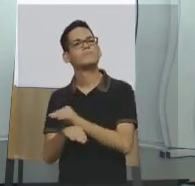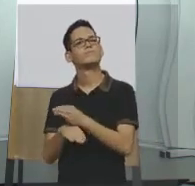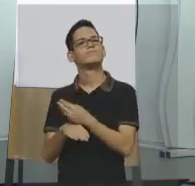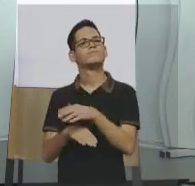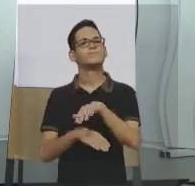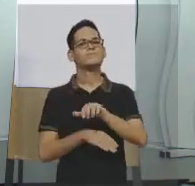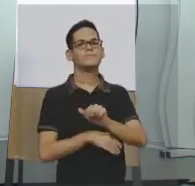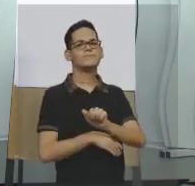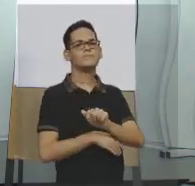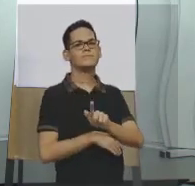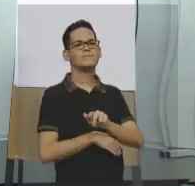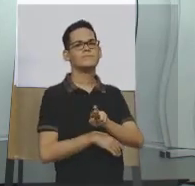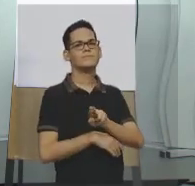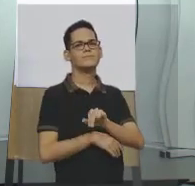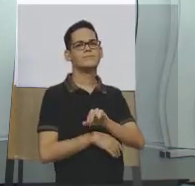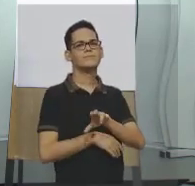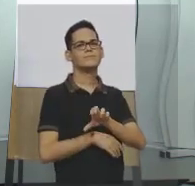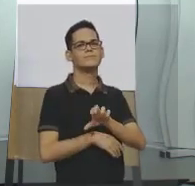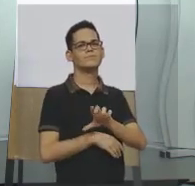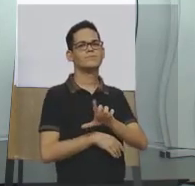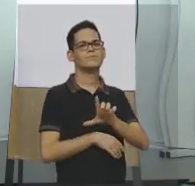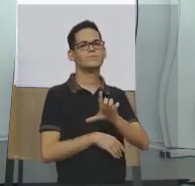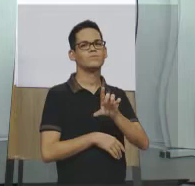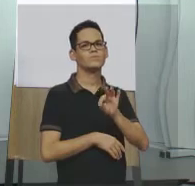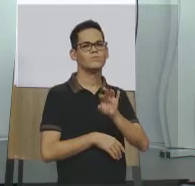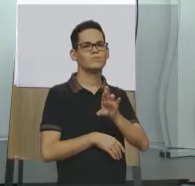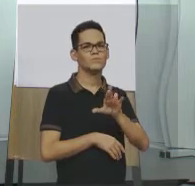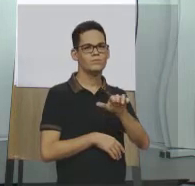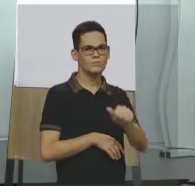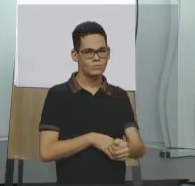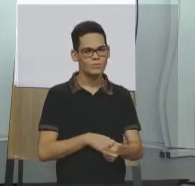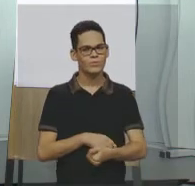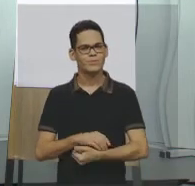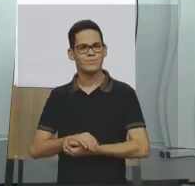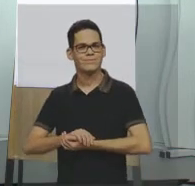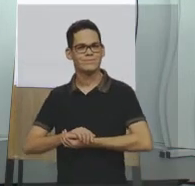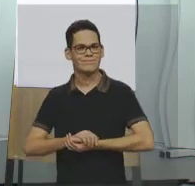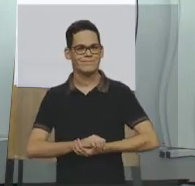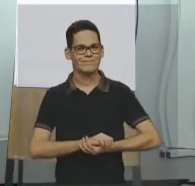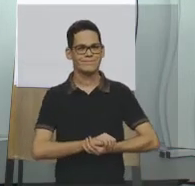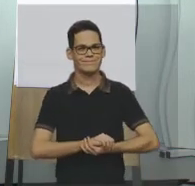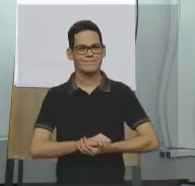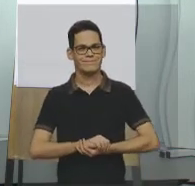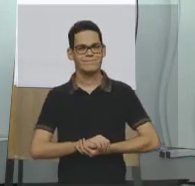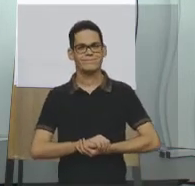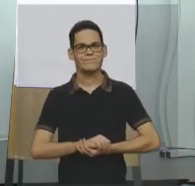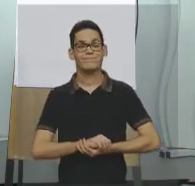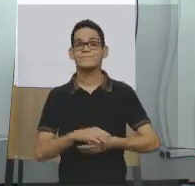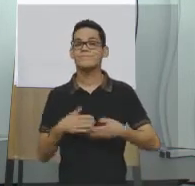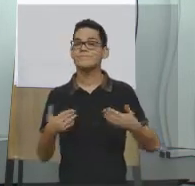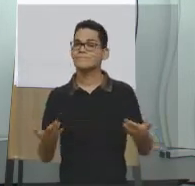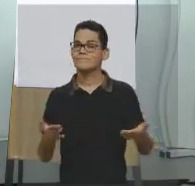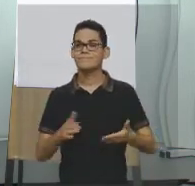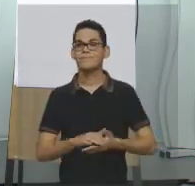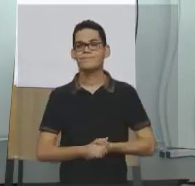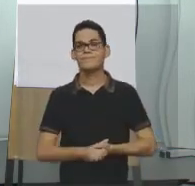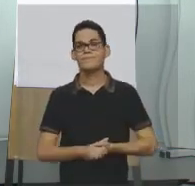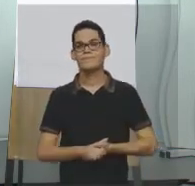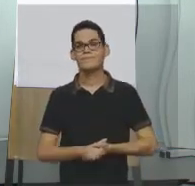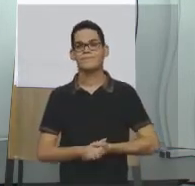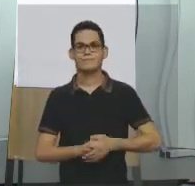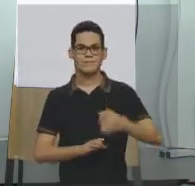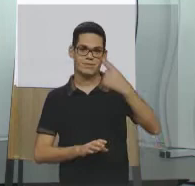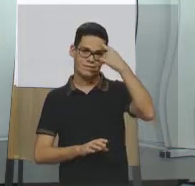e as pessoas que trabalham com essas atividades agrícolas em geral. Então, basicamente, a ideia